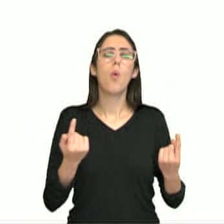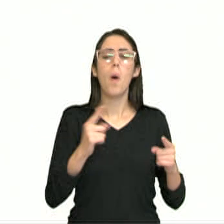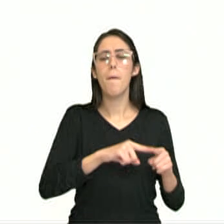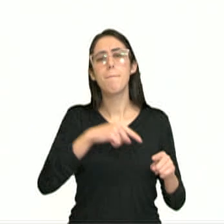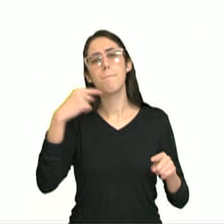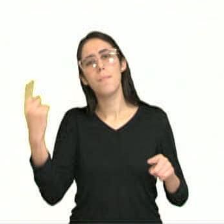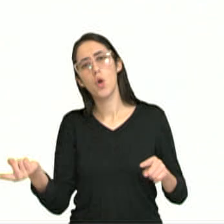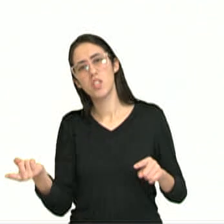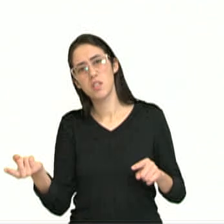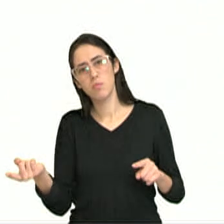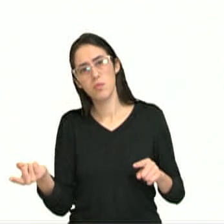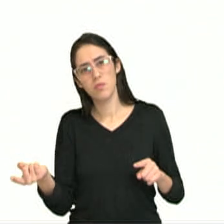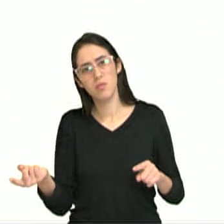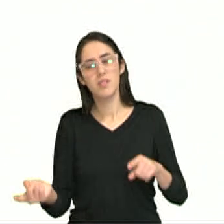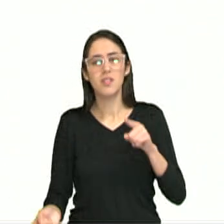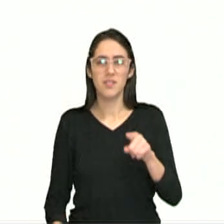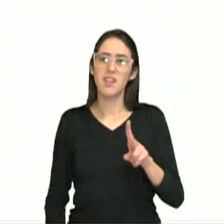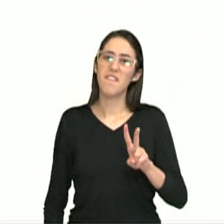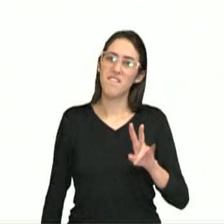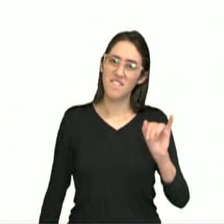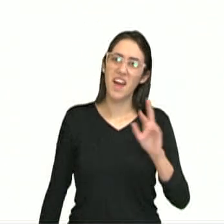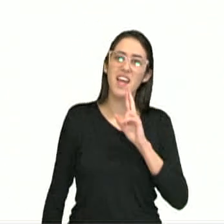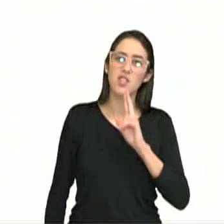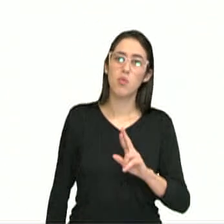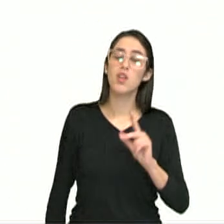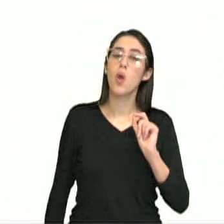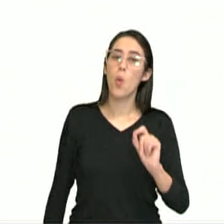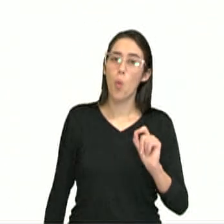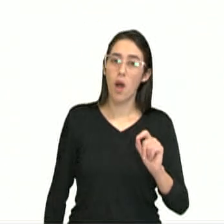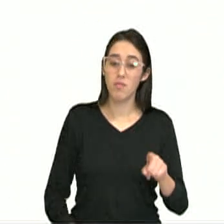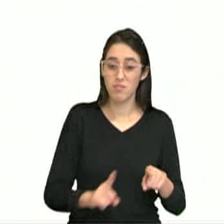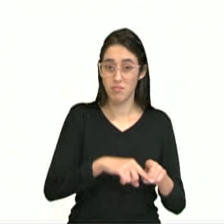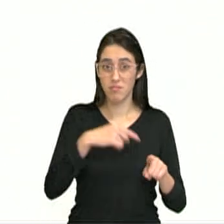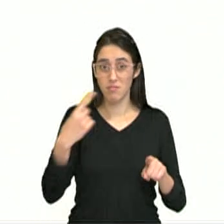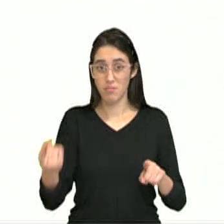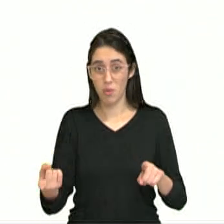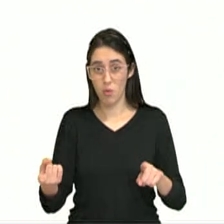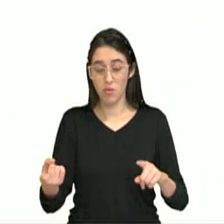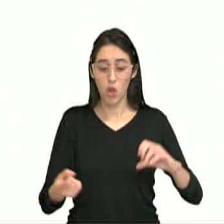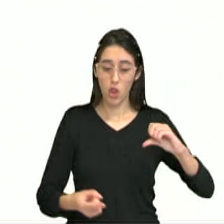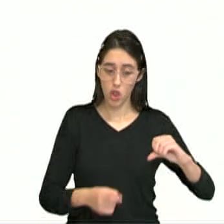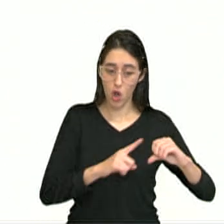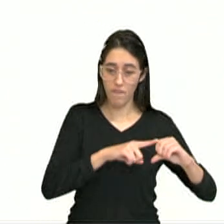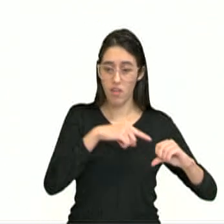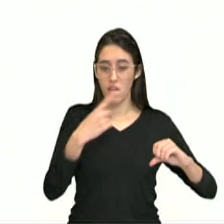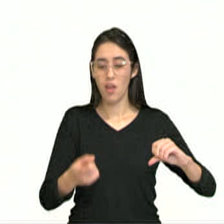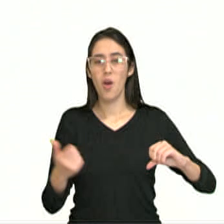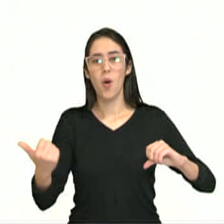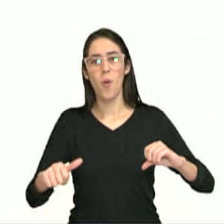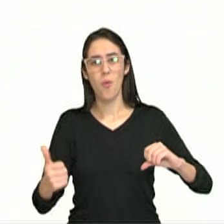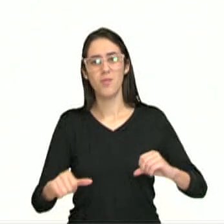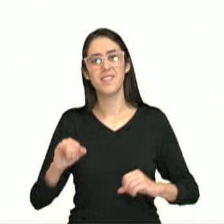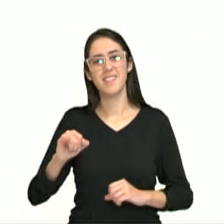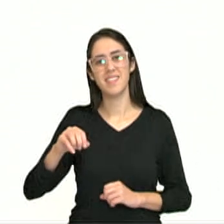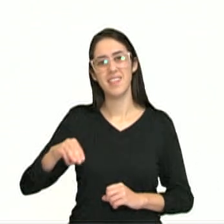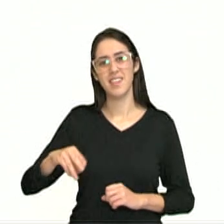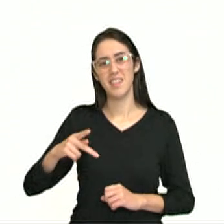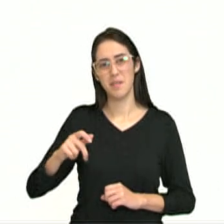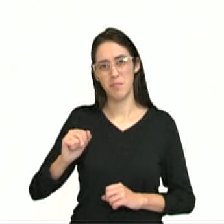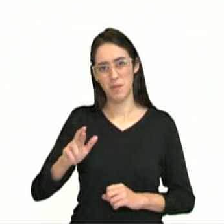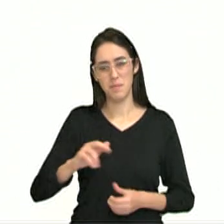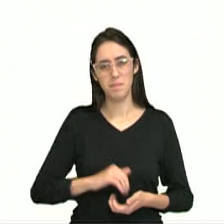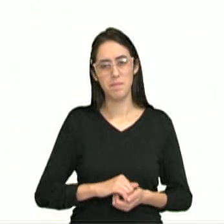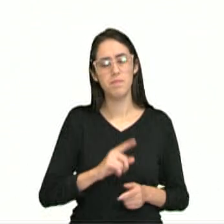termo, você vai me responder que o próximo termo ímpar, depois do 9, é o 11. E se eu perguntasse qual é